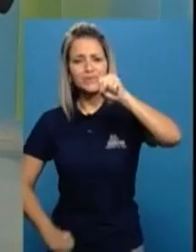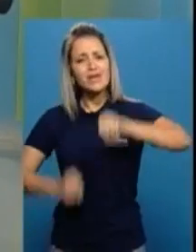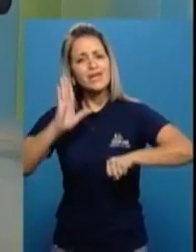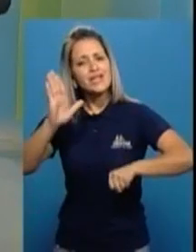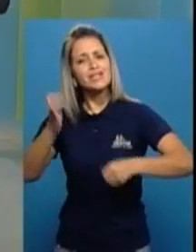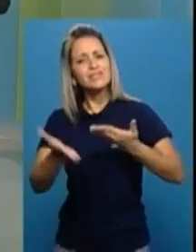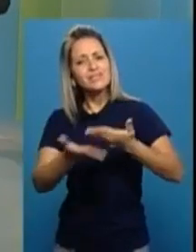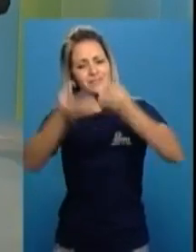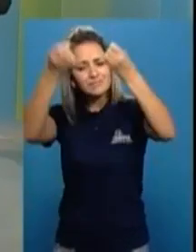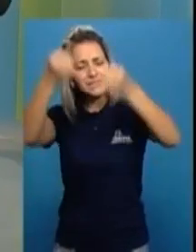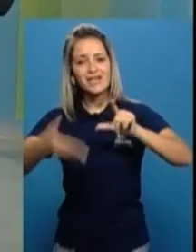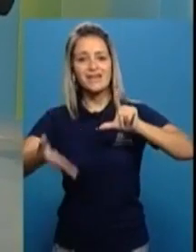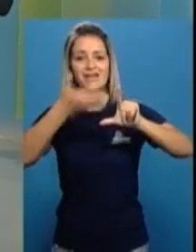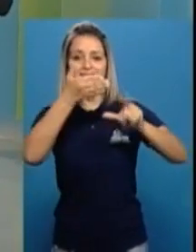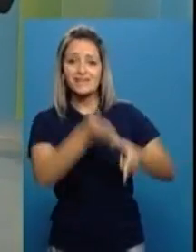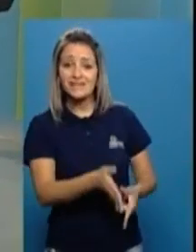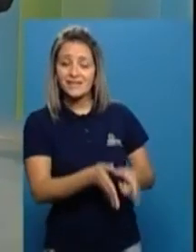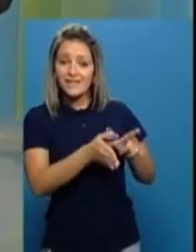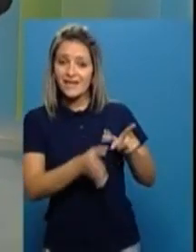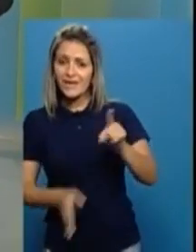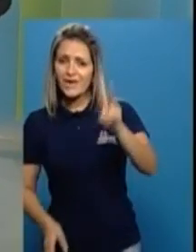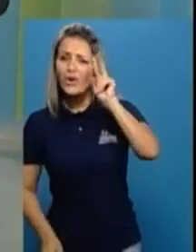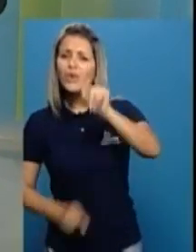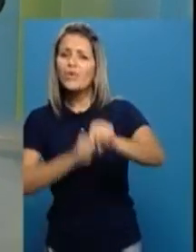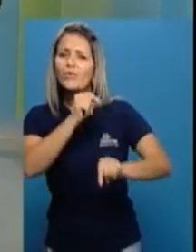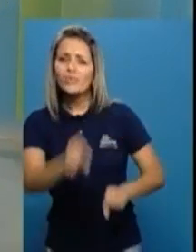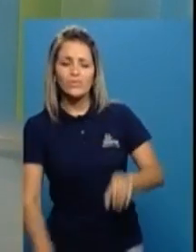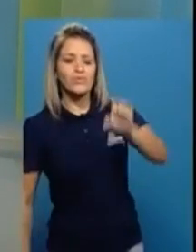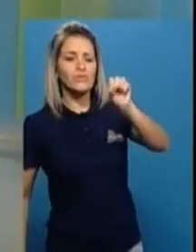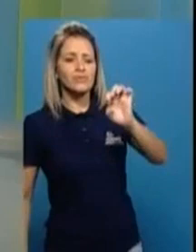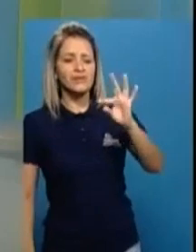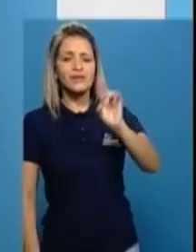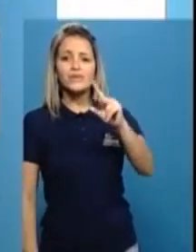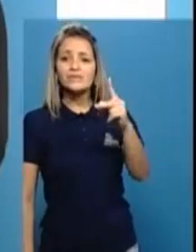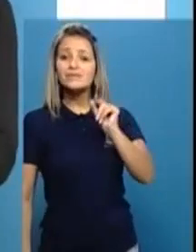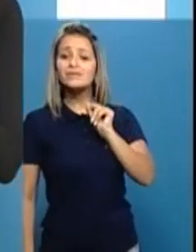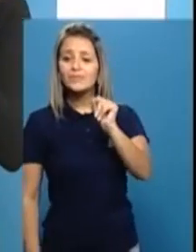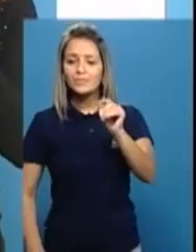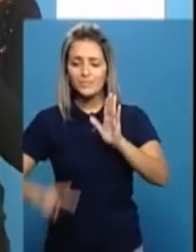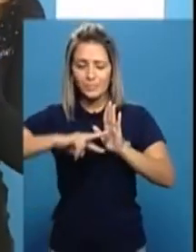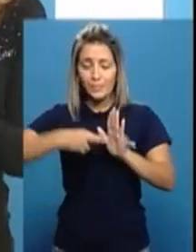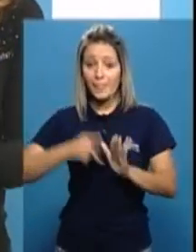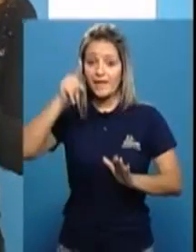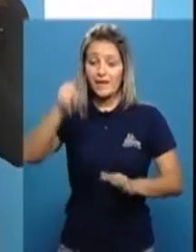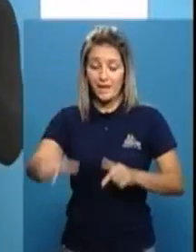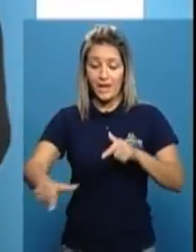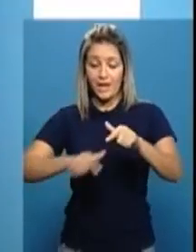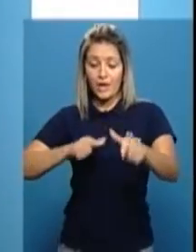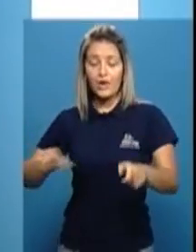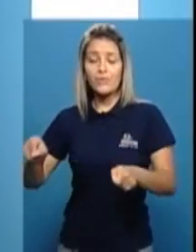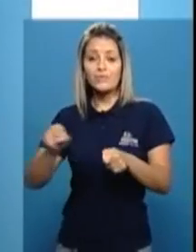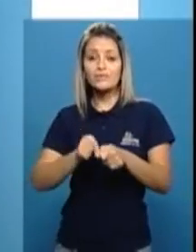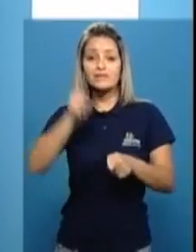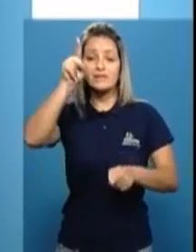de tempos e movimentos. Relembrando então, o que é um setup, aluno? Setup é o trabalho feito para